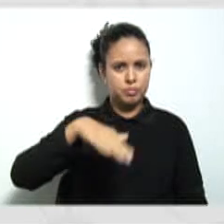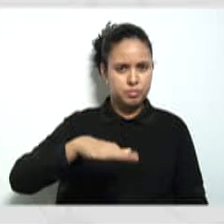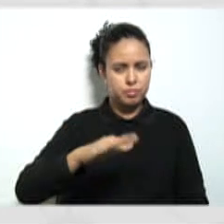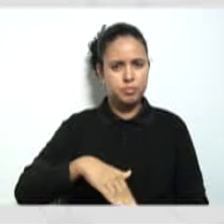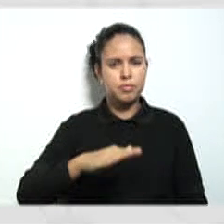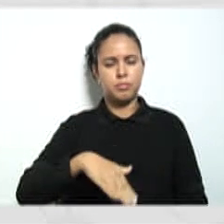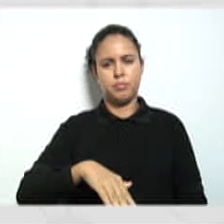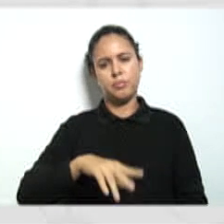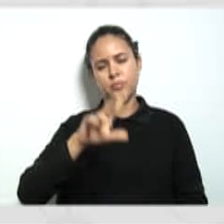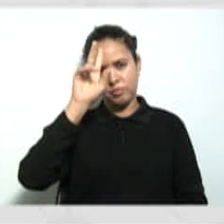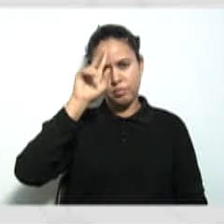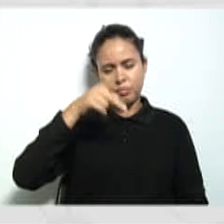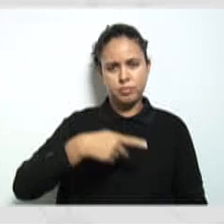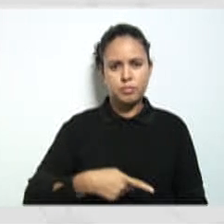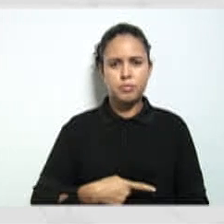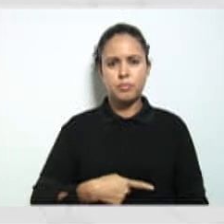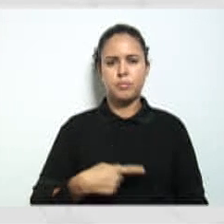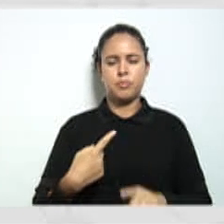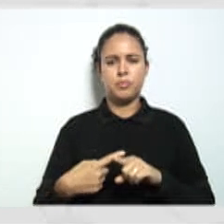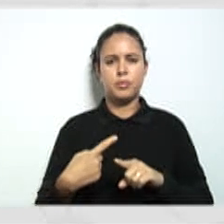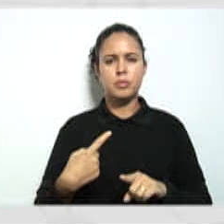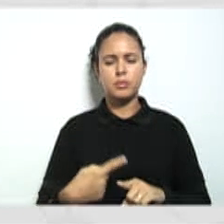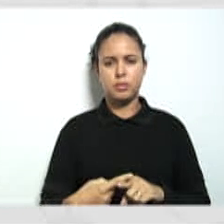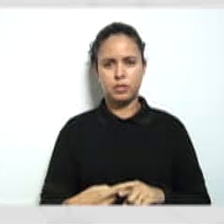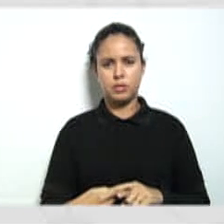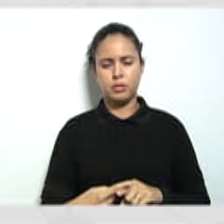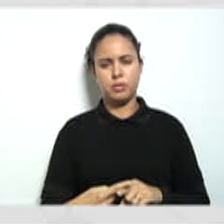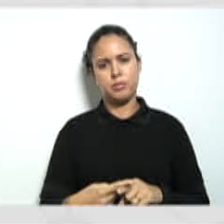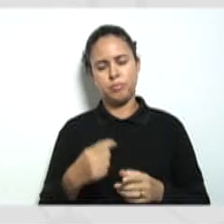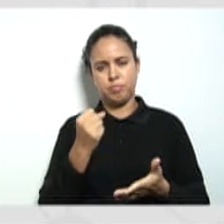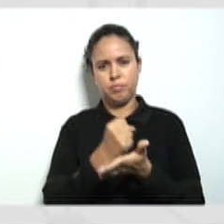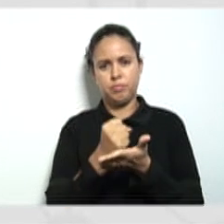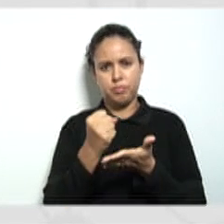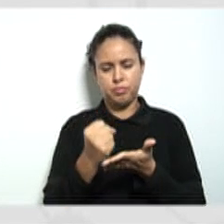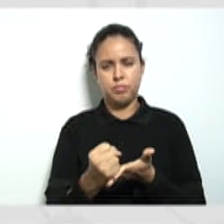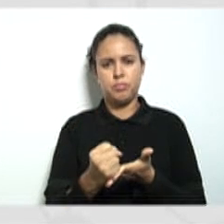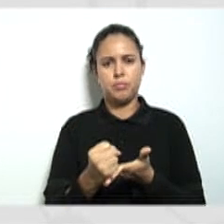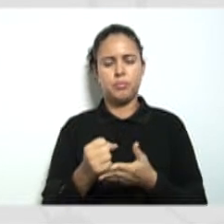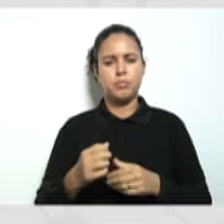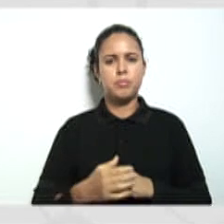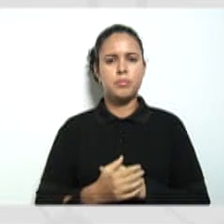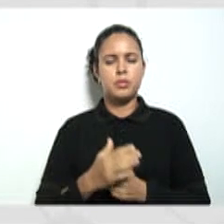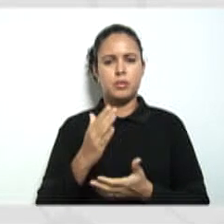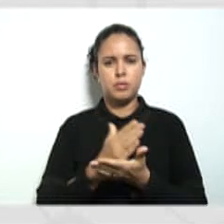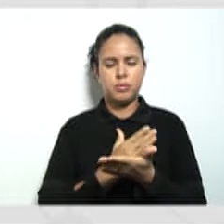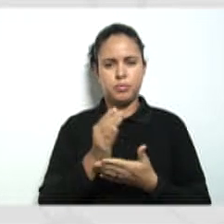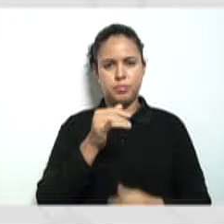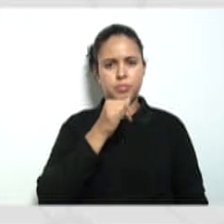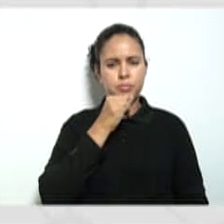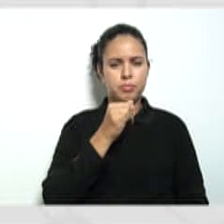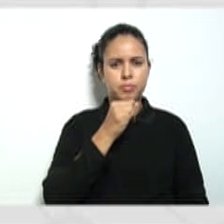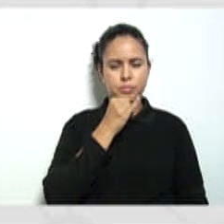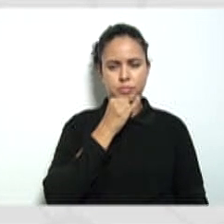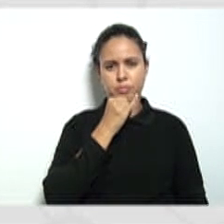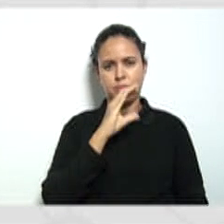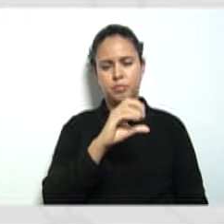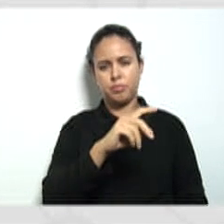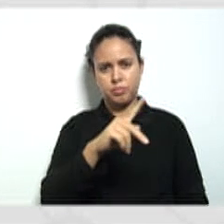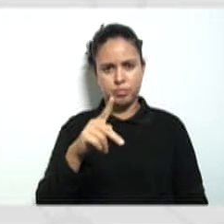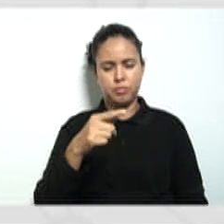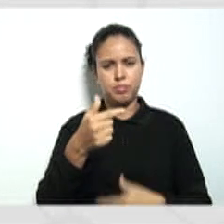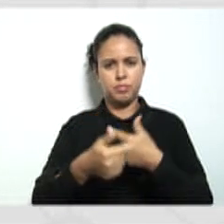serviços individualmente, pois não haveria, então, o vínculo empregatício. Alguns exemplos de cooperativas de trabalho são a que